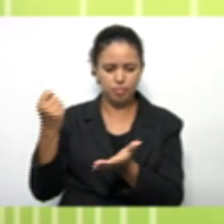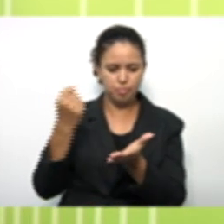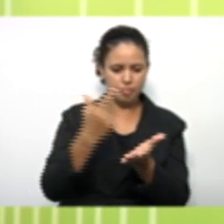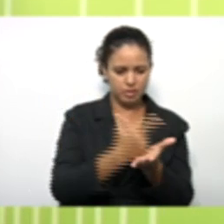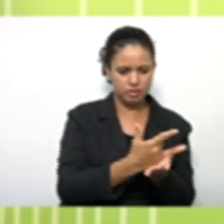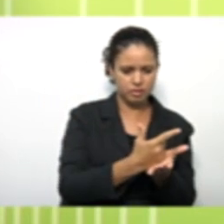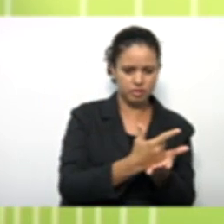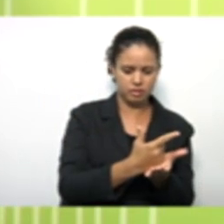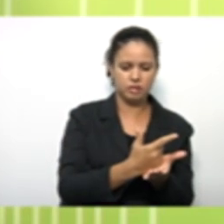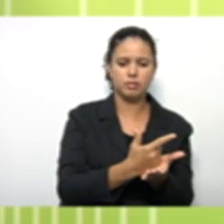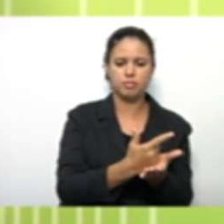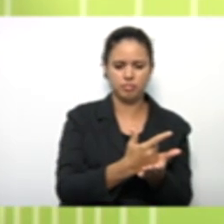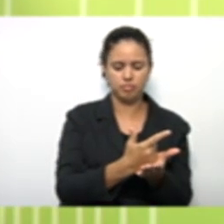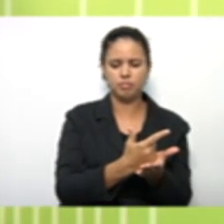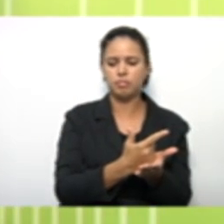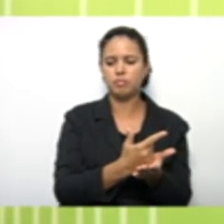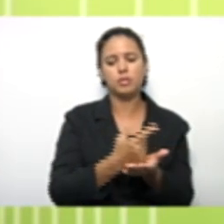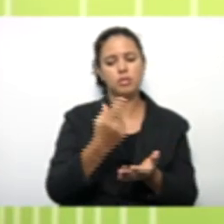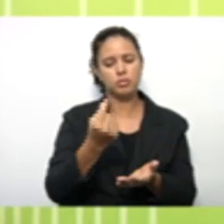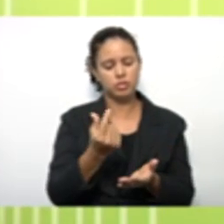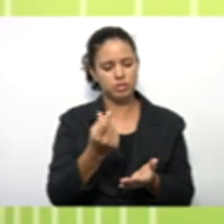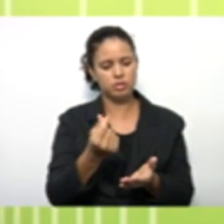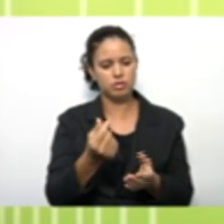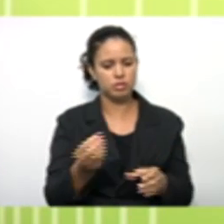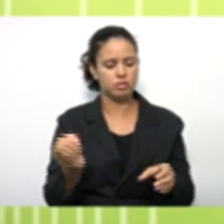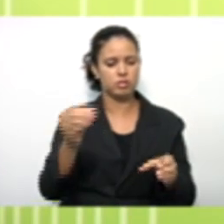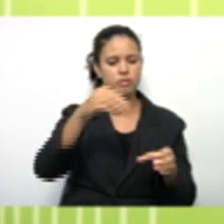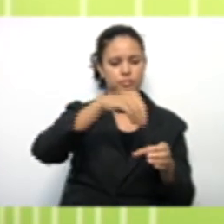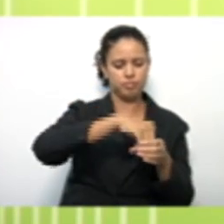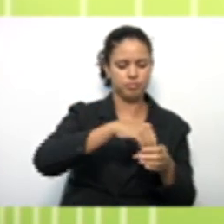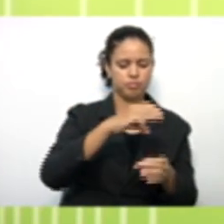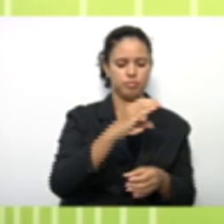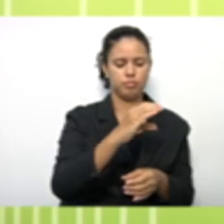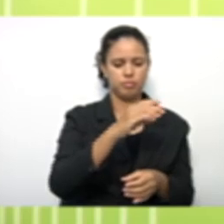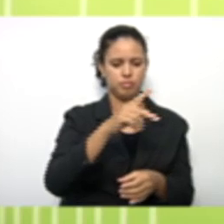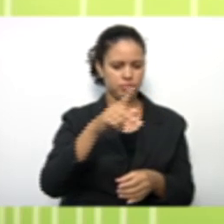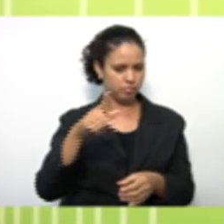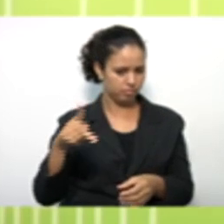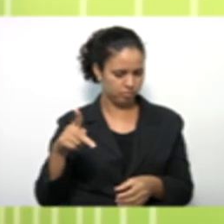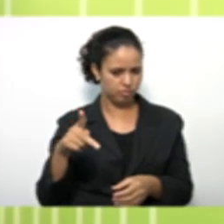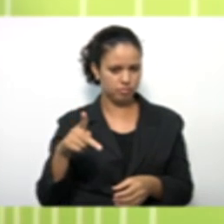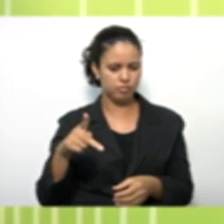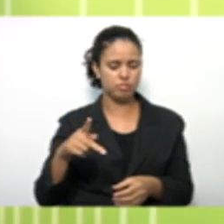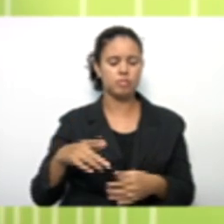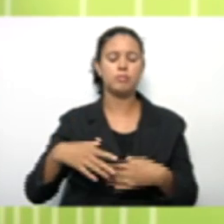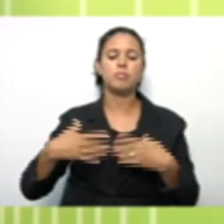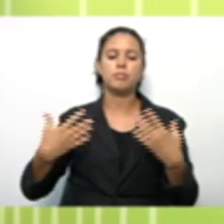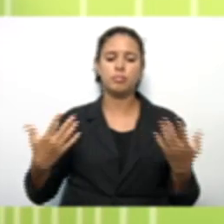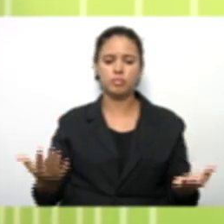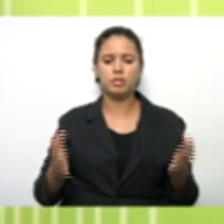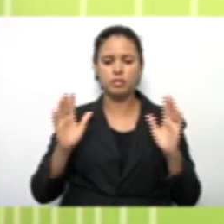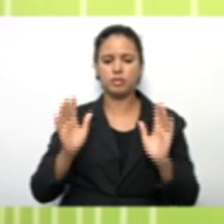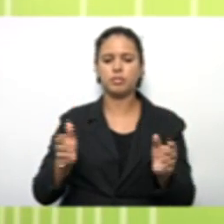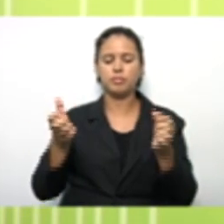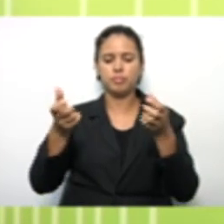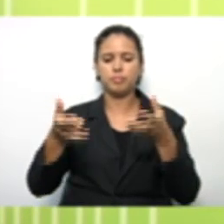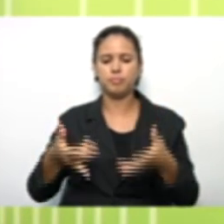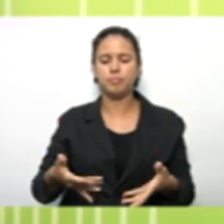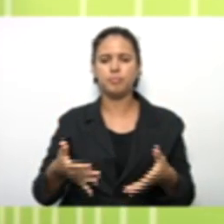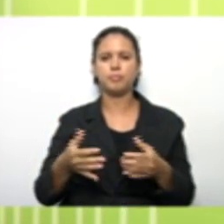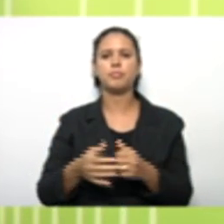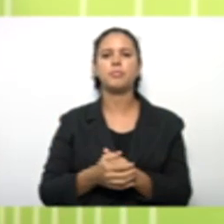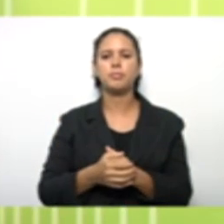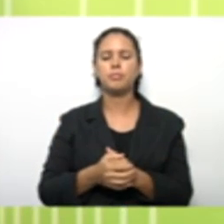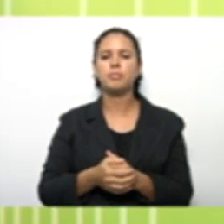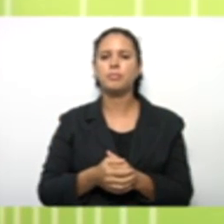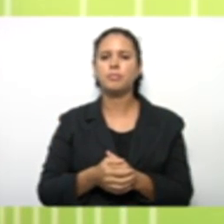O ingresso. Lembrando que aqui nós falamos também dos dispêndios, que são os custos e as despesas. Para